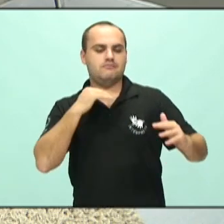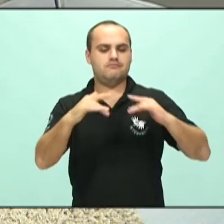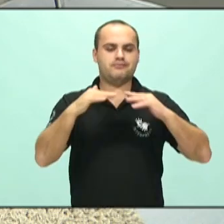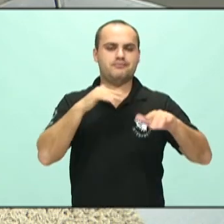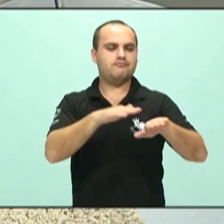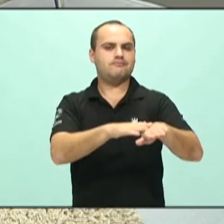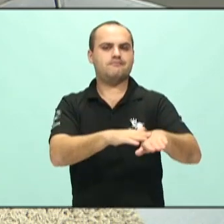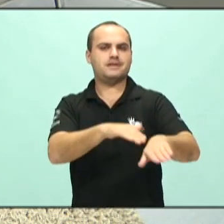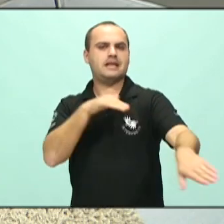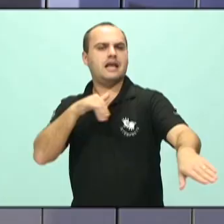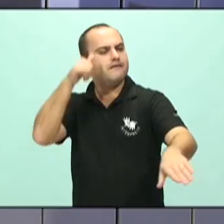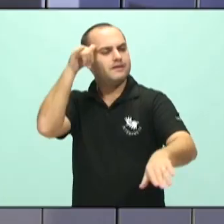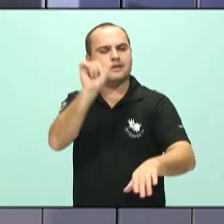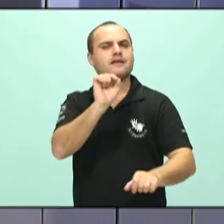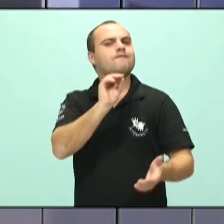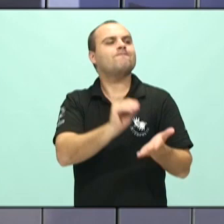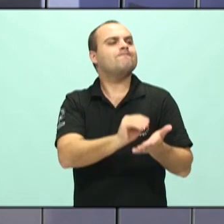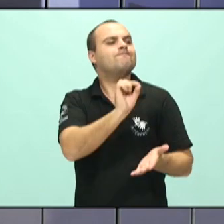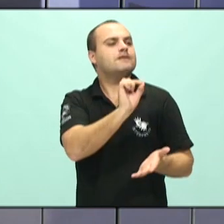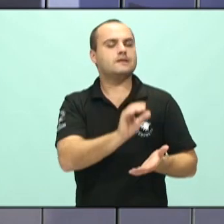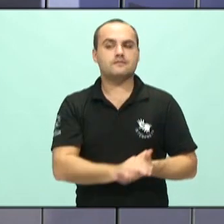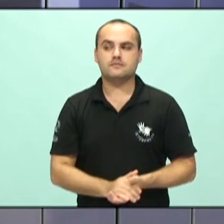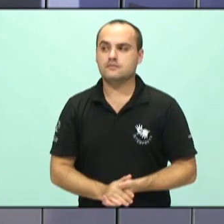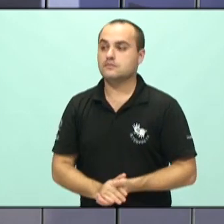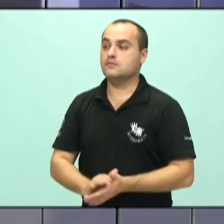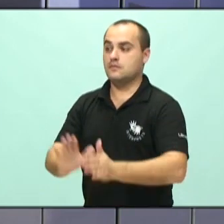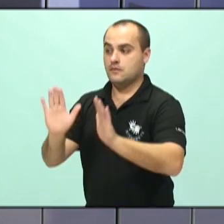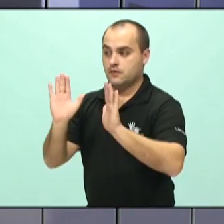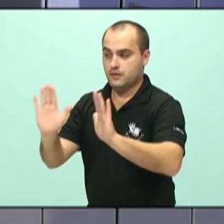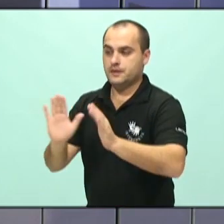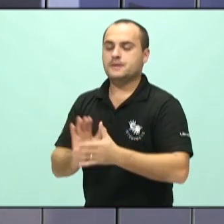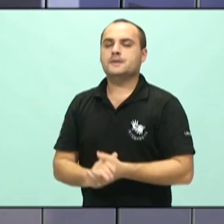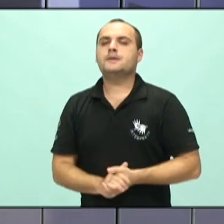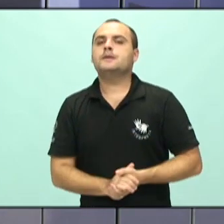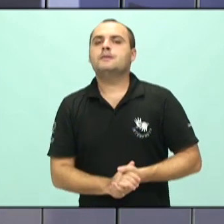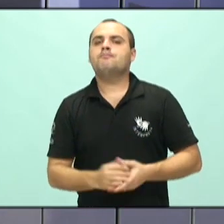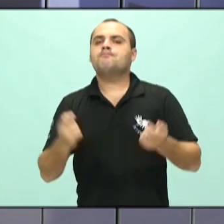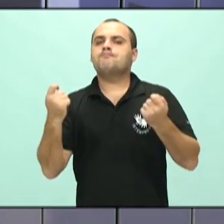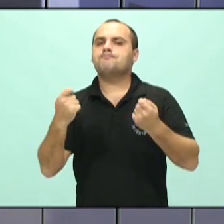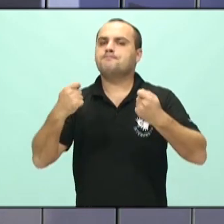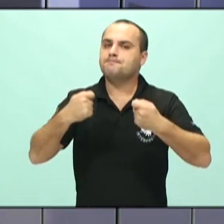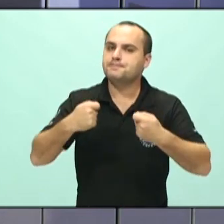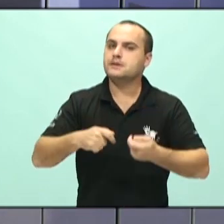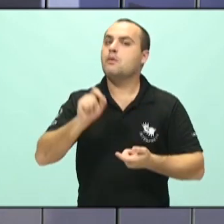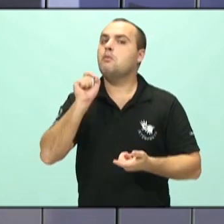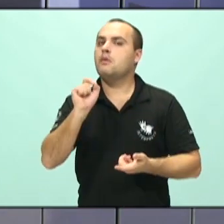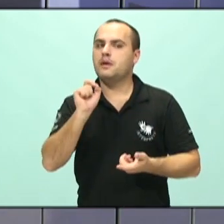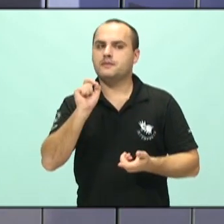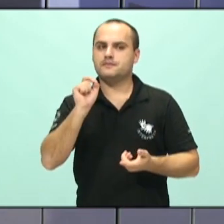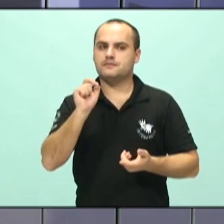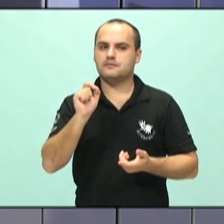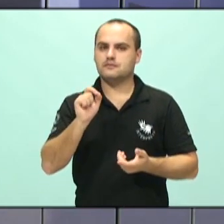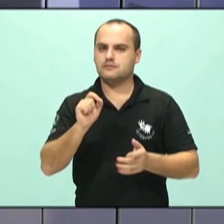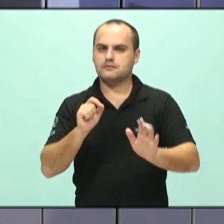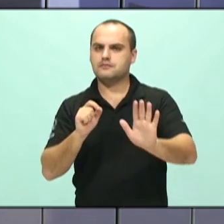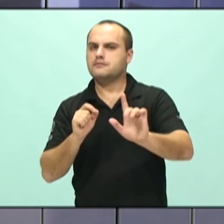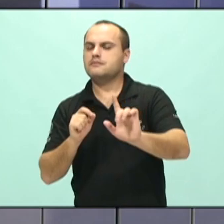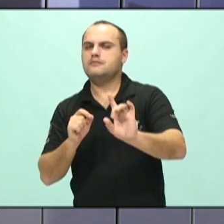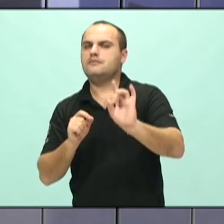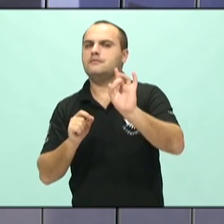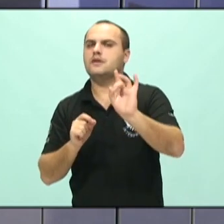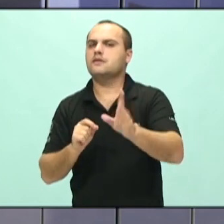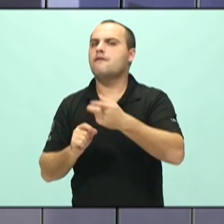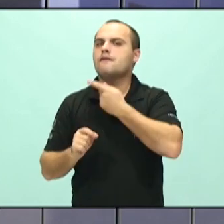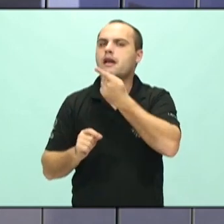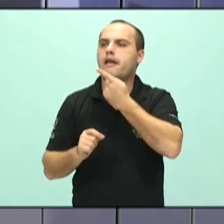urbana, vereador? Carlos Antônio, nós precisamos fazer as coisas não para dizer que